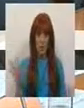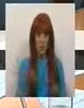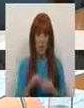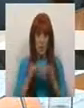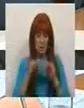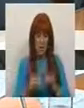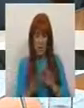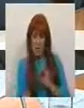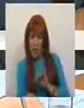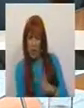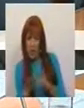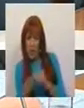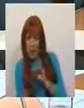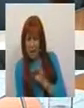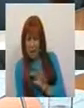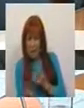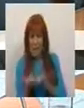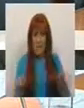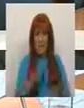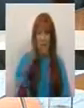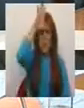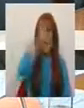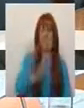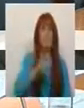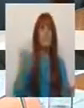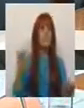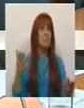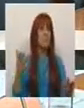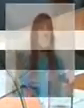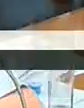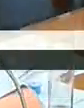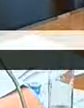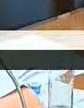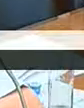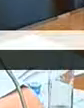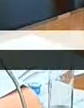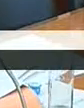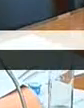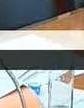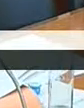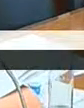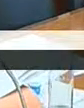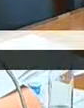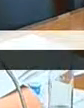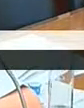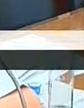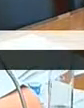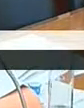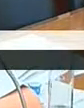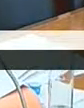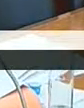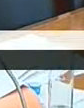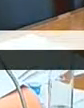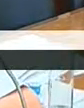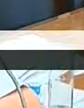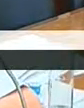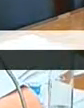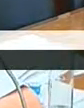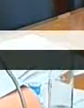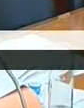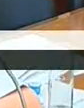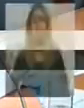conjugadas por baixo da mesa, Sr. Ministro. O Sr. Ministro disse no Parlamento... Não, é verdade,